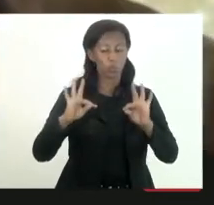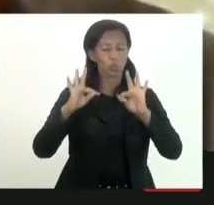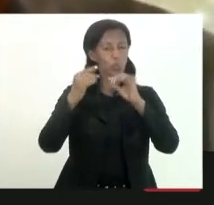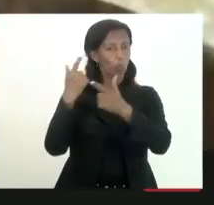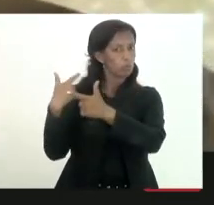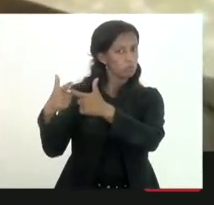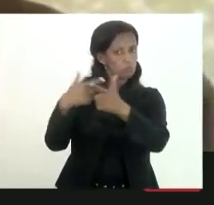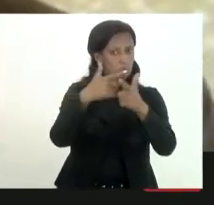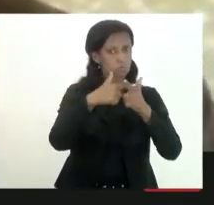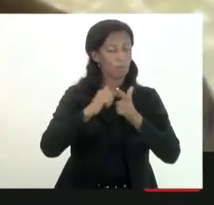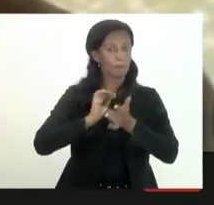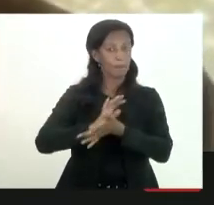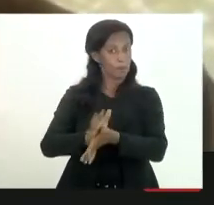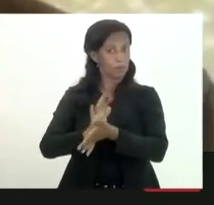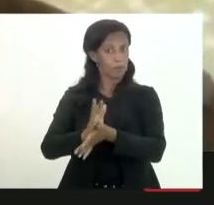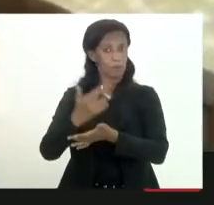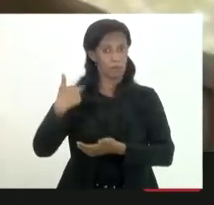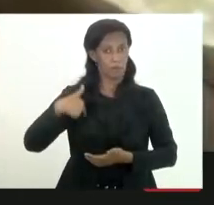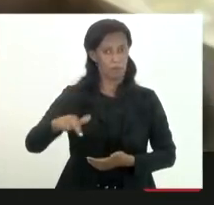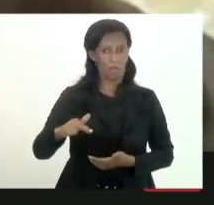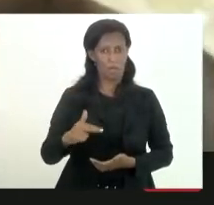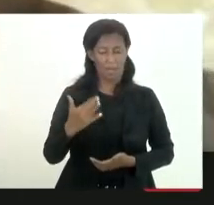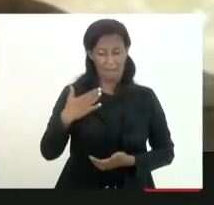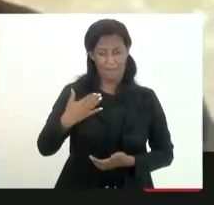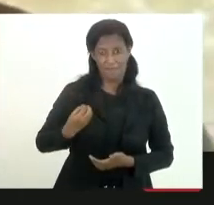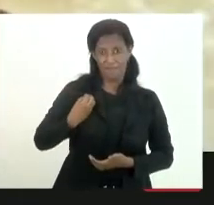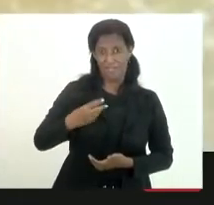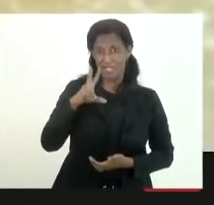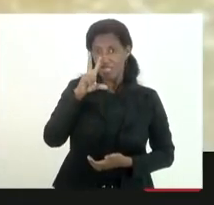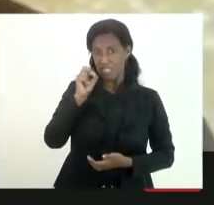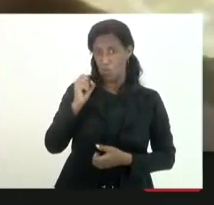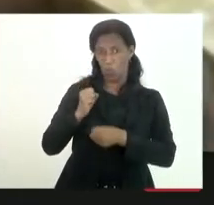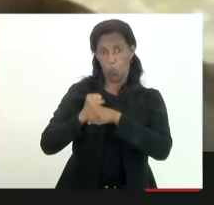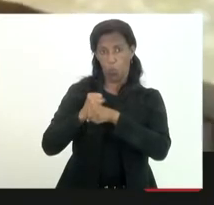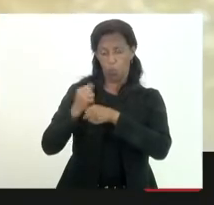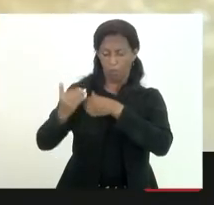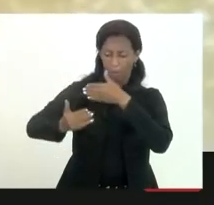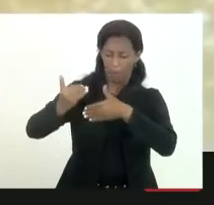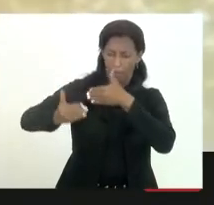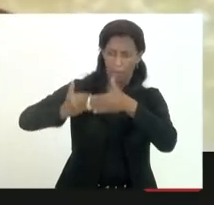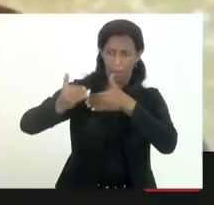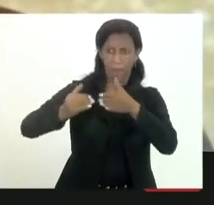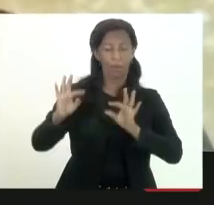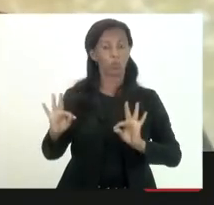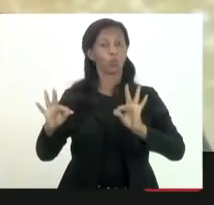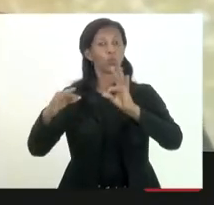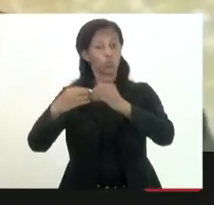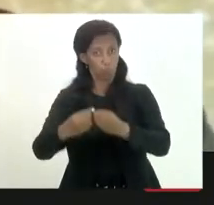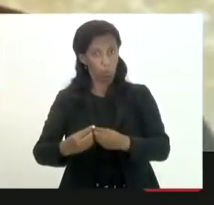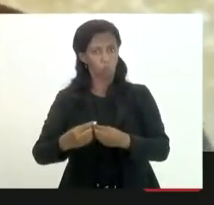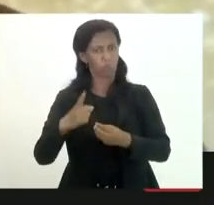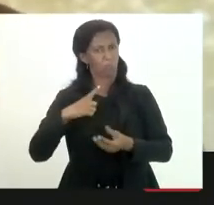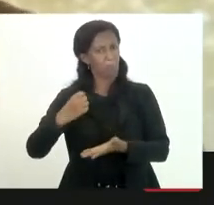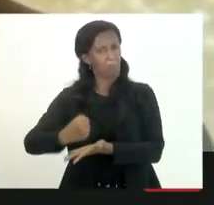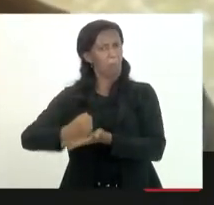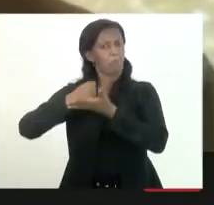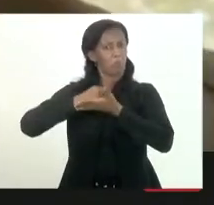de preconceito religioso ao longo dos meus 50 anos de mandato, em todos eles, eu tive um apoio